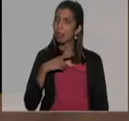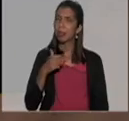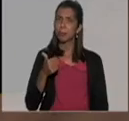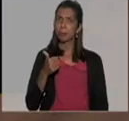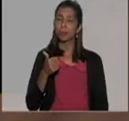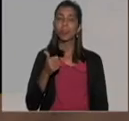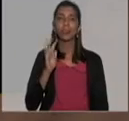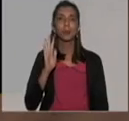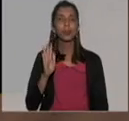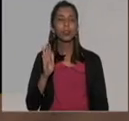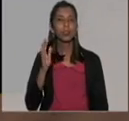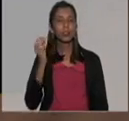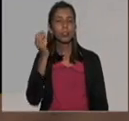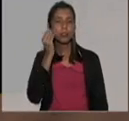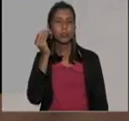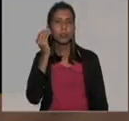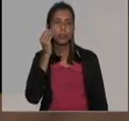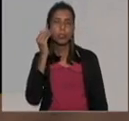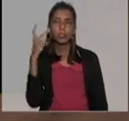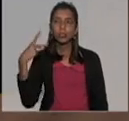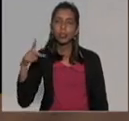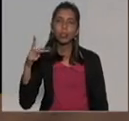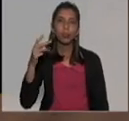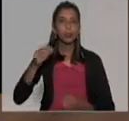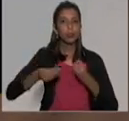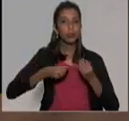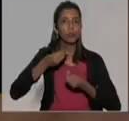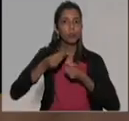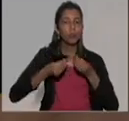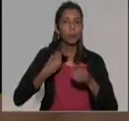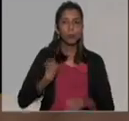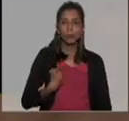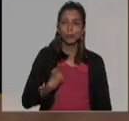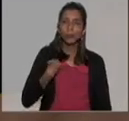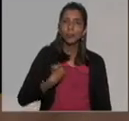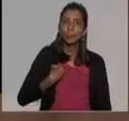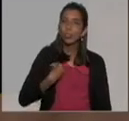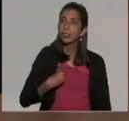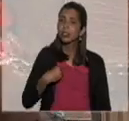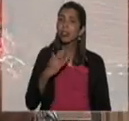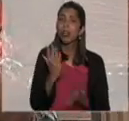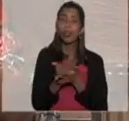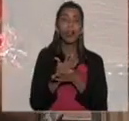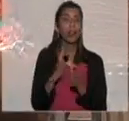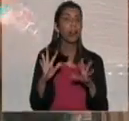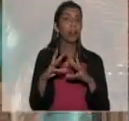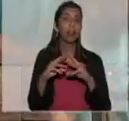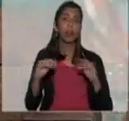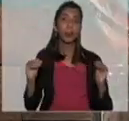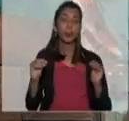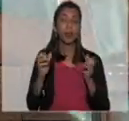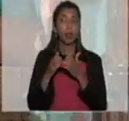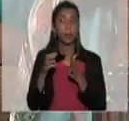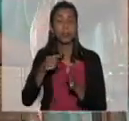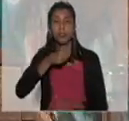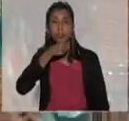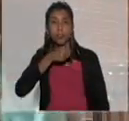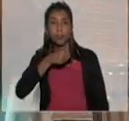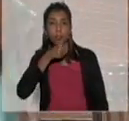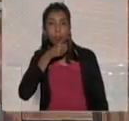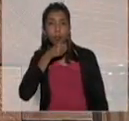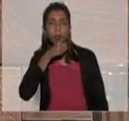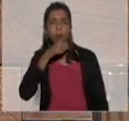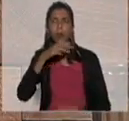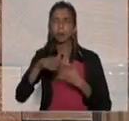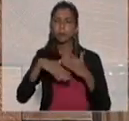imponente mas foi um mergulho primeiro no mundo numa vida que que acaba que começa velhinha e aí